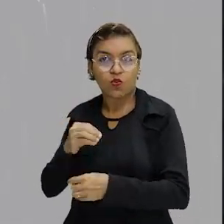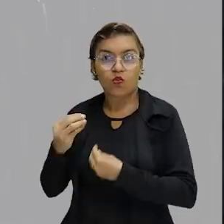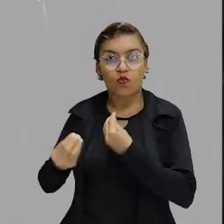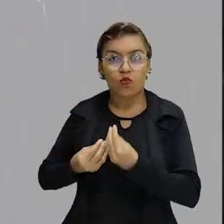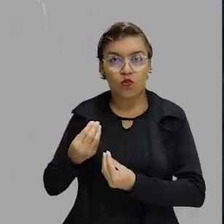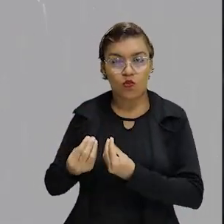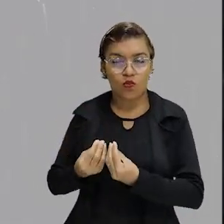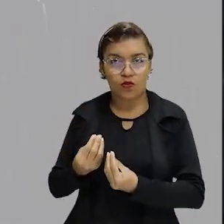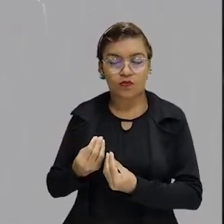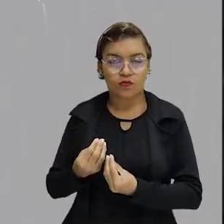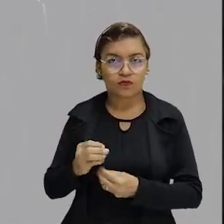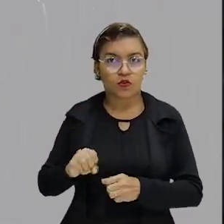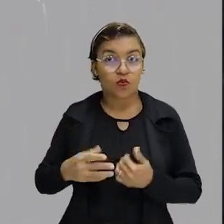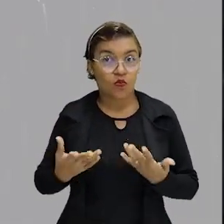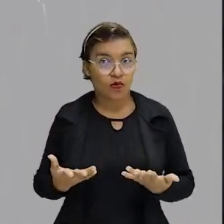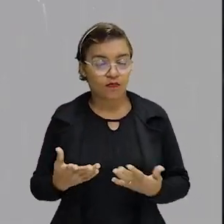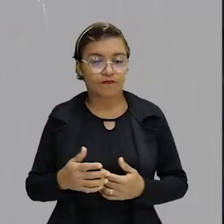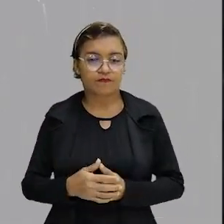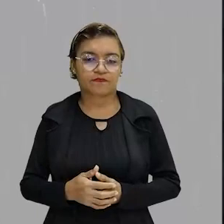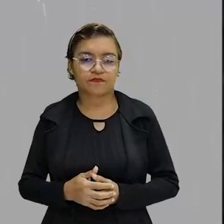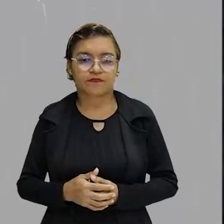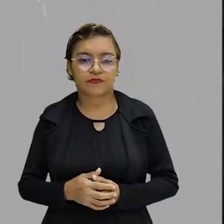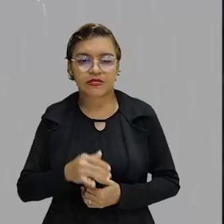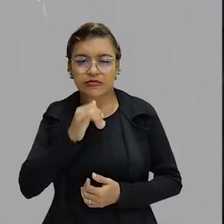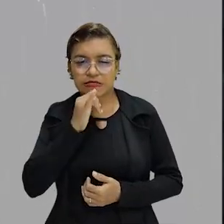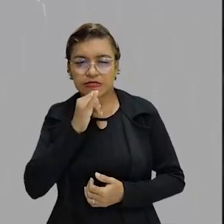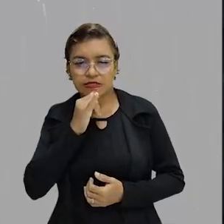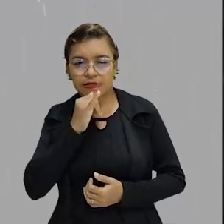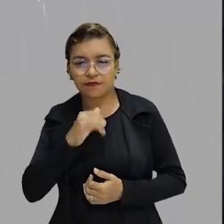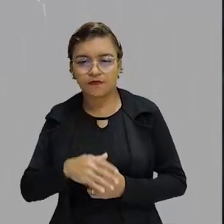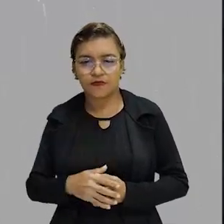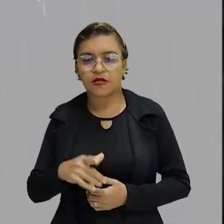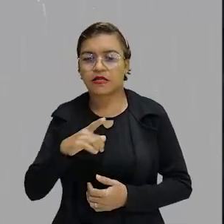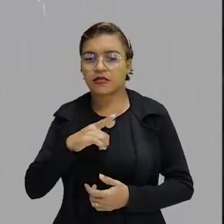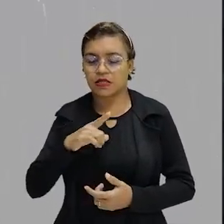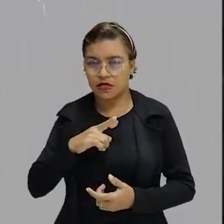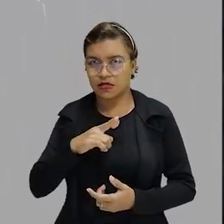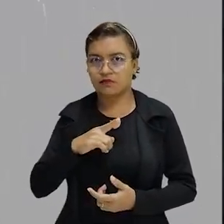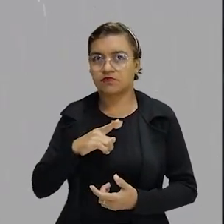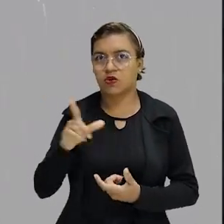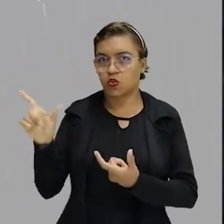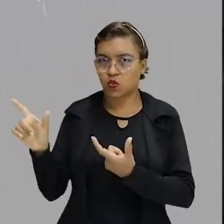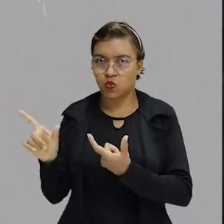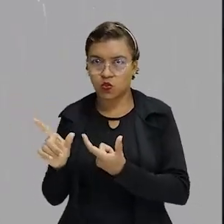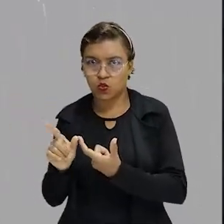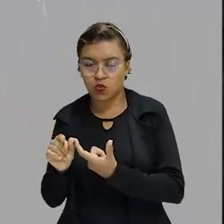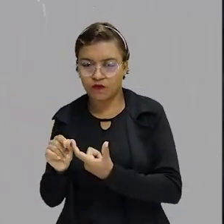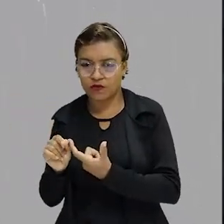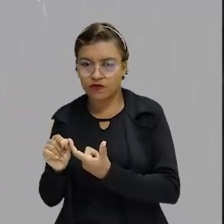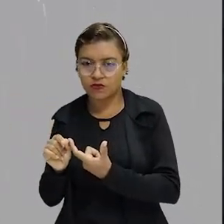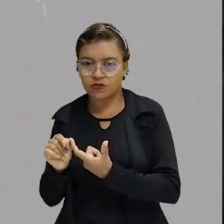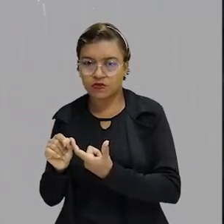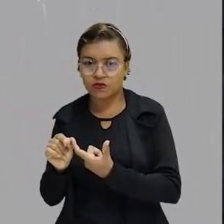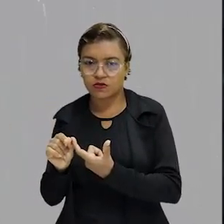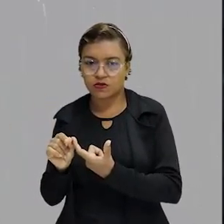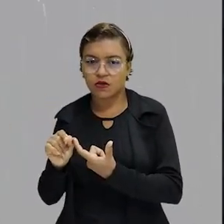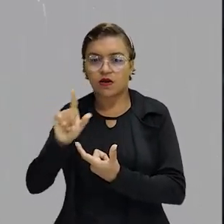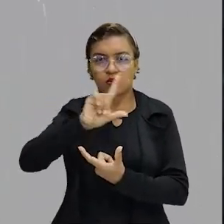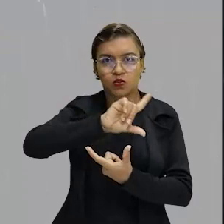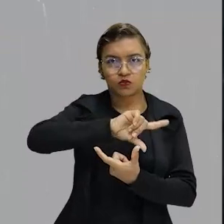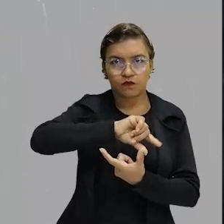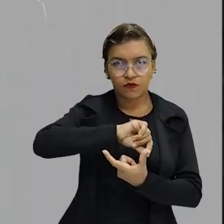a letra V, né? V e V. A partir dali a gente tem um sufixo, na outra palavra a gente tem um